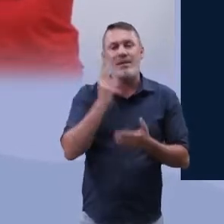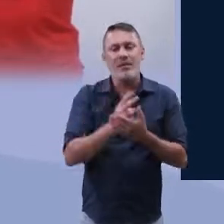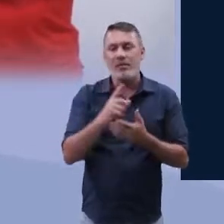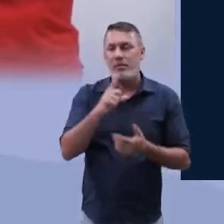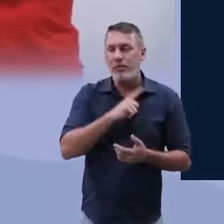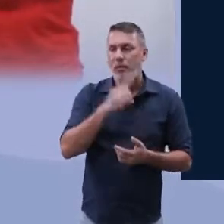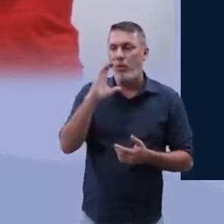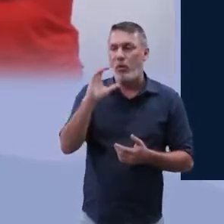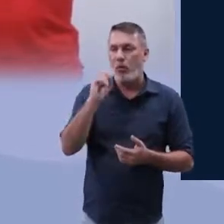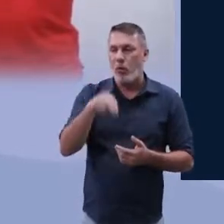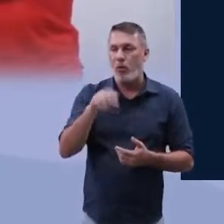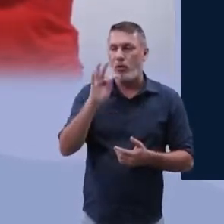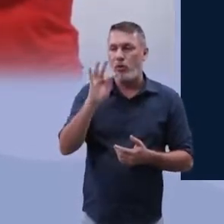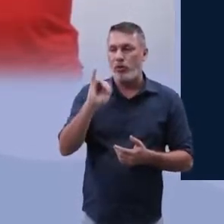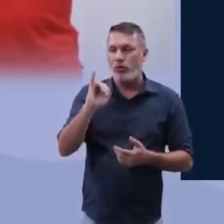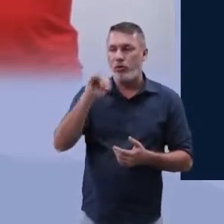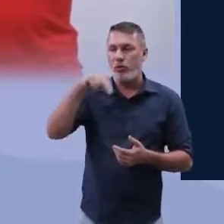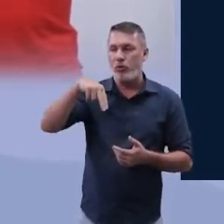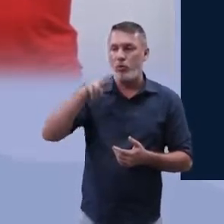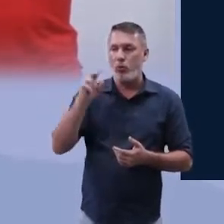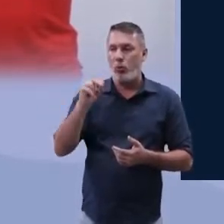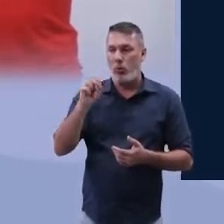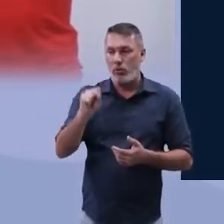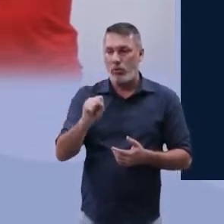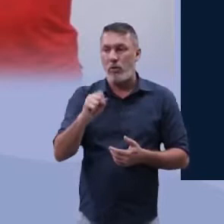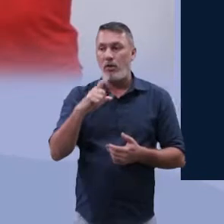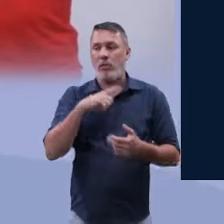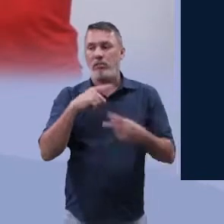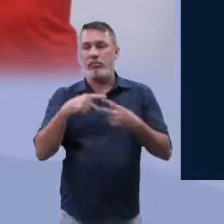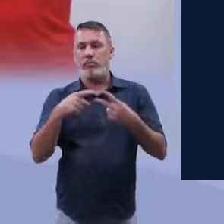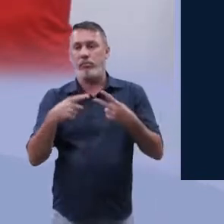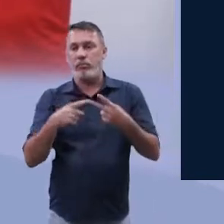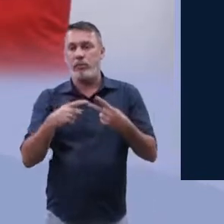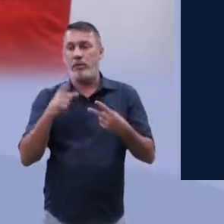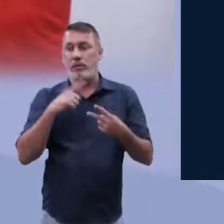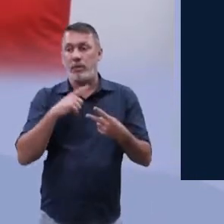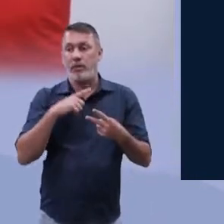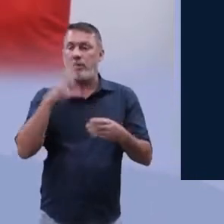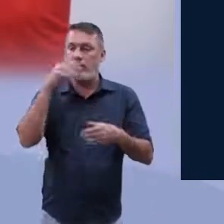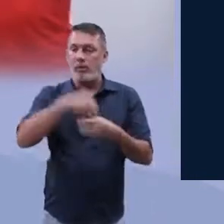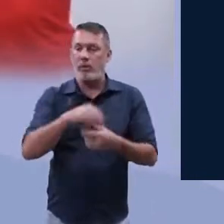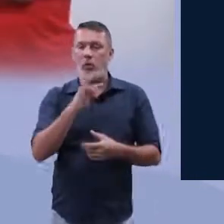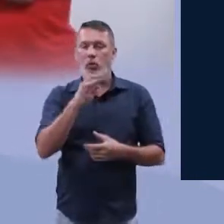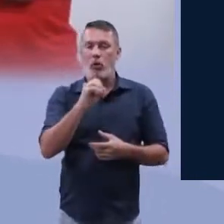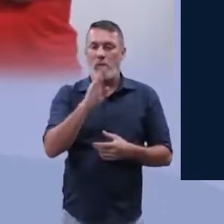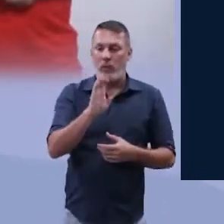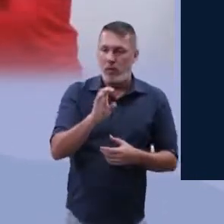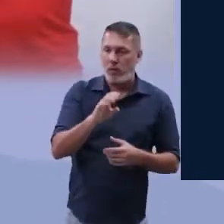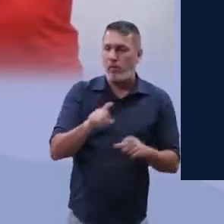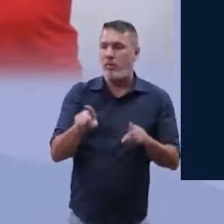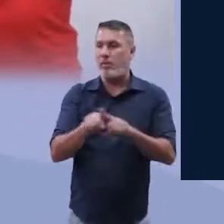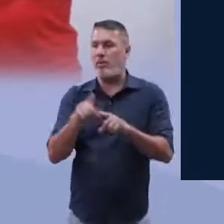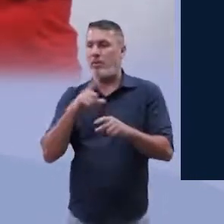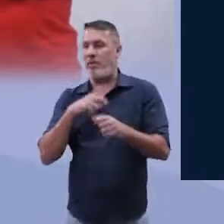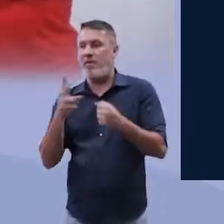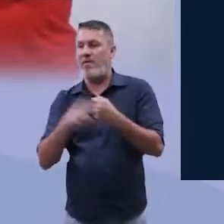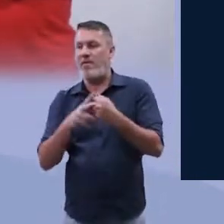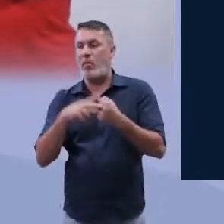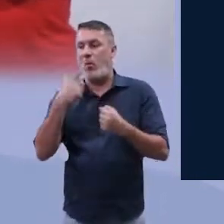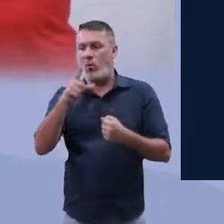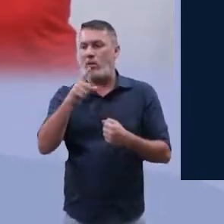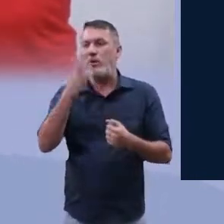tiver continuous, você sabe que vai ter, no mínimo, duas coisas. O nosso querido verbo to be e verbo no